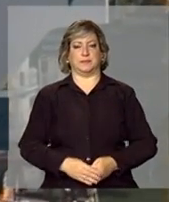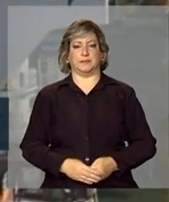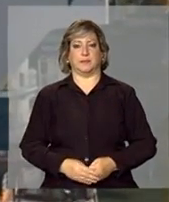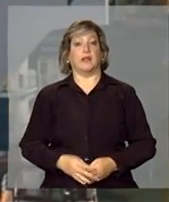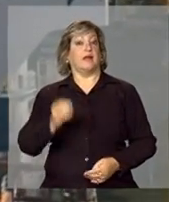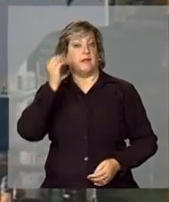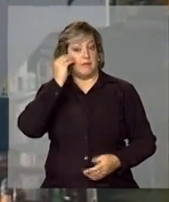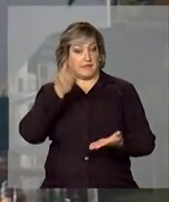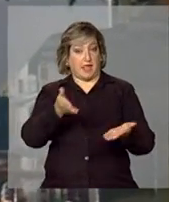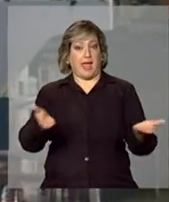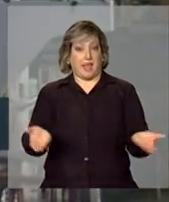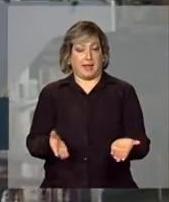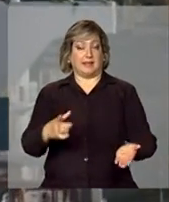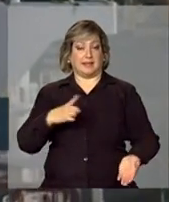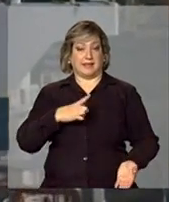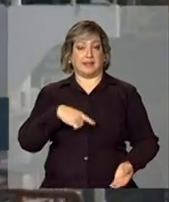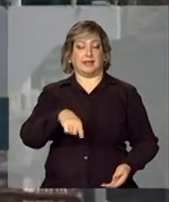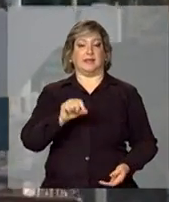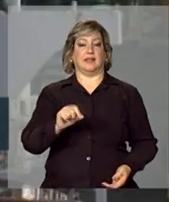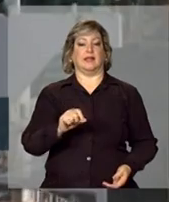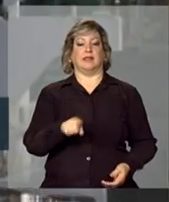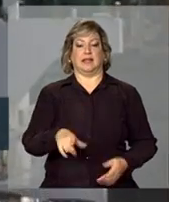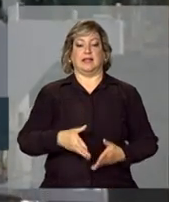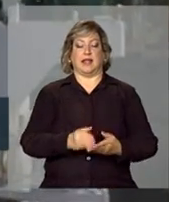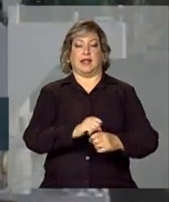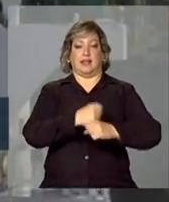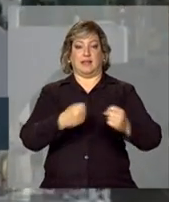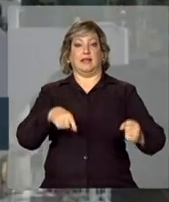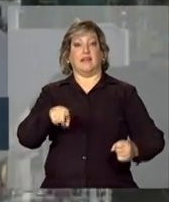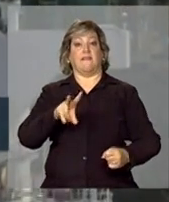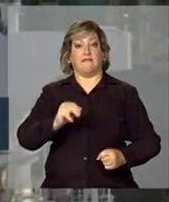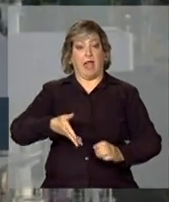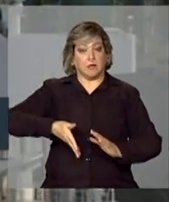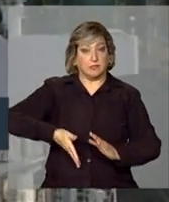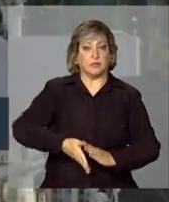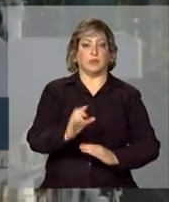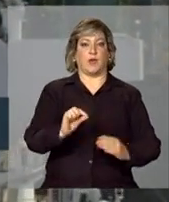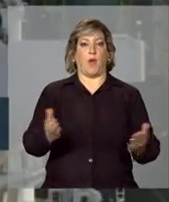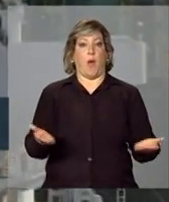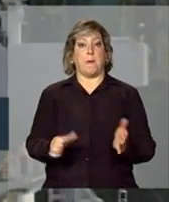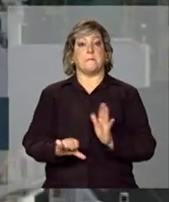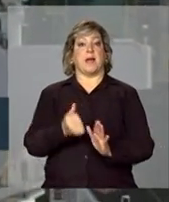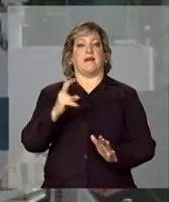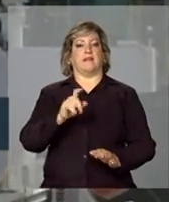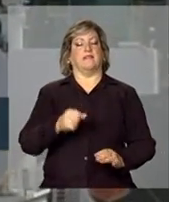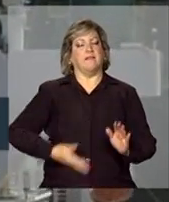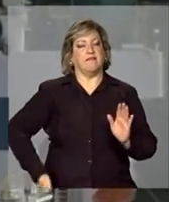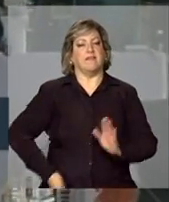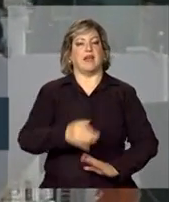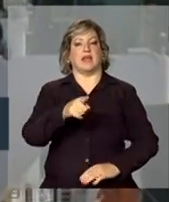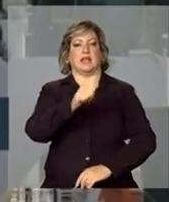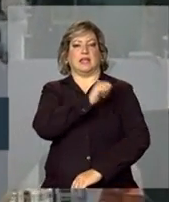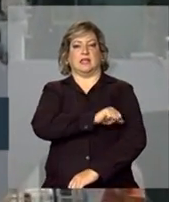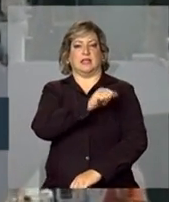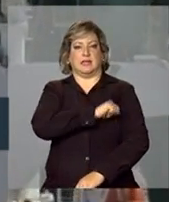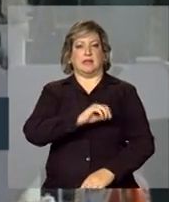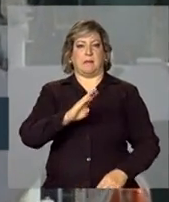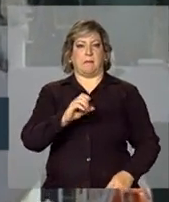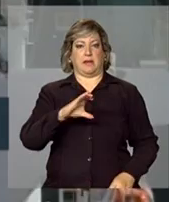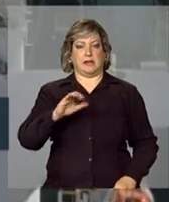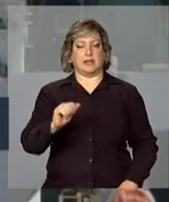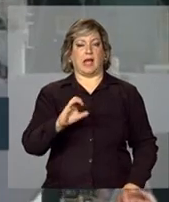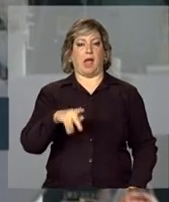vemos aí imagens do Zumbi dos Palmares que vai zarpar para o Rio de Janeiro para a bacia